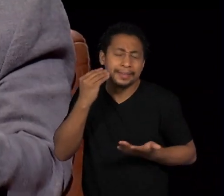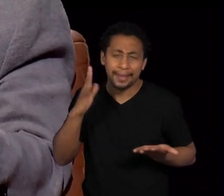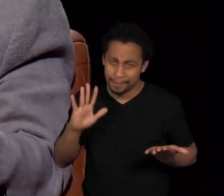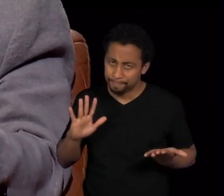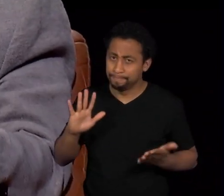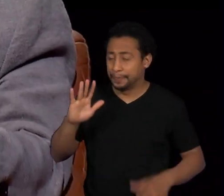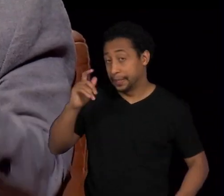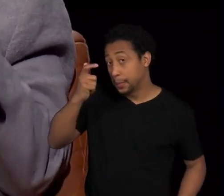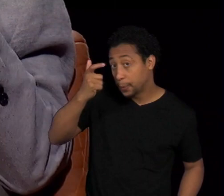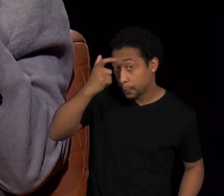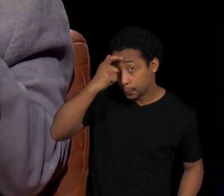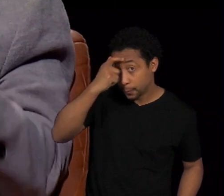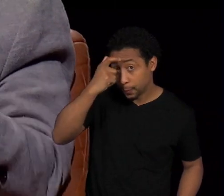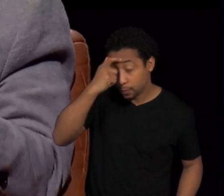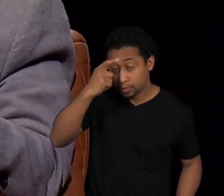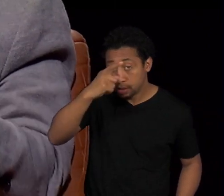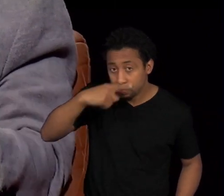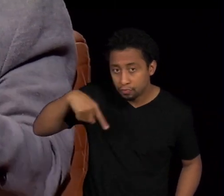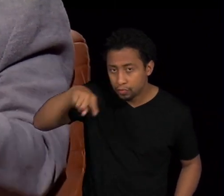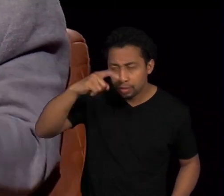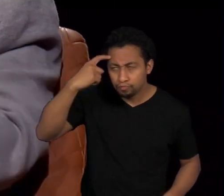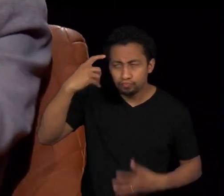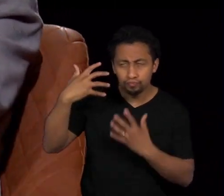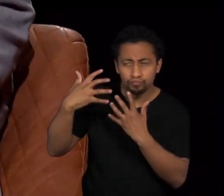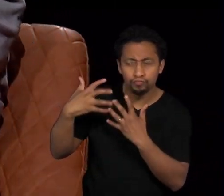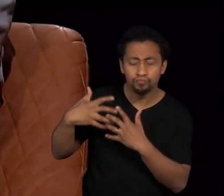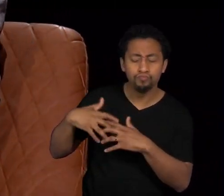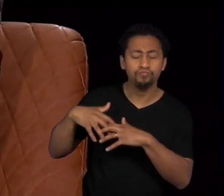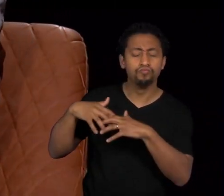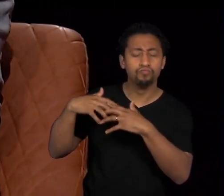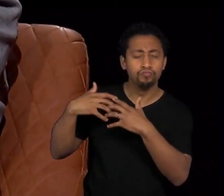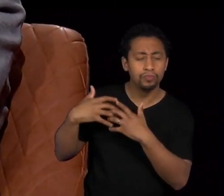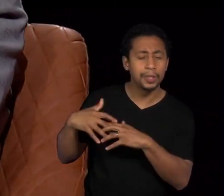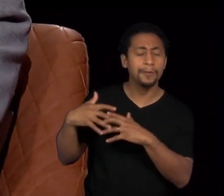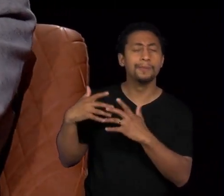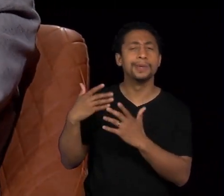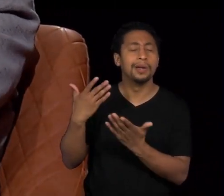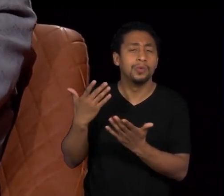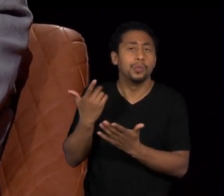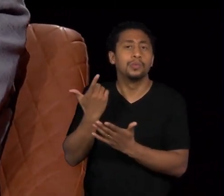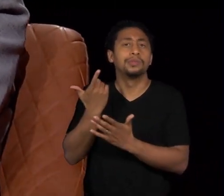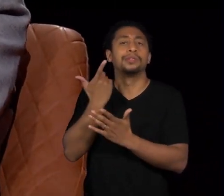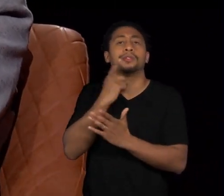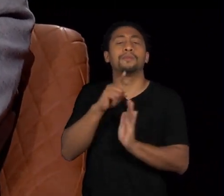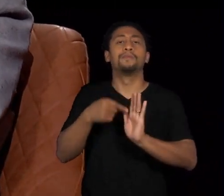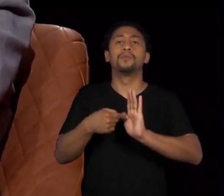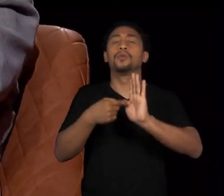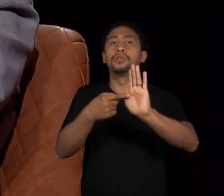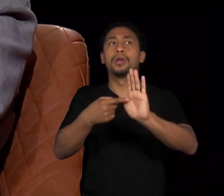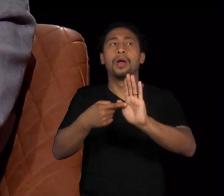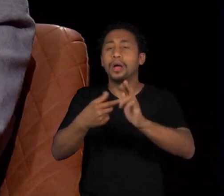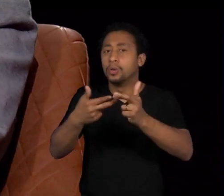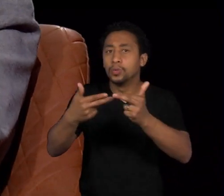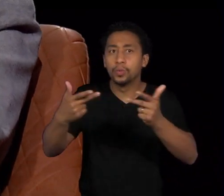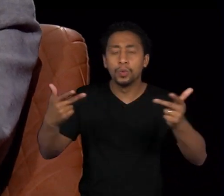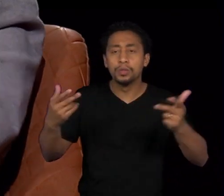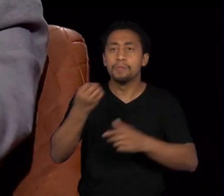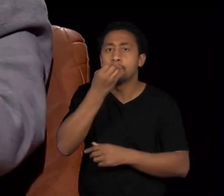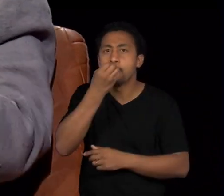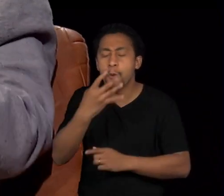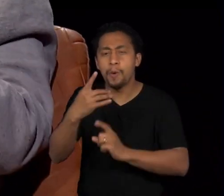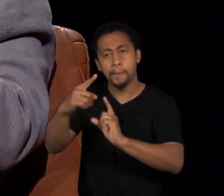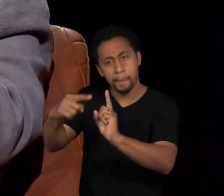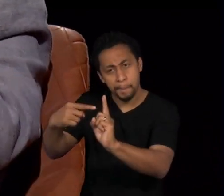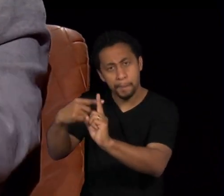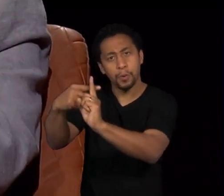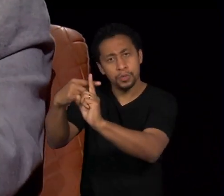consciência a nossa racionalidade em favor de descobrir esses valores positivos realmente transformadores para